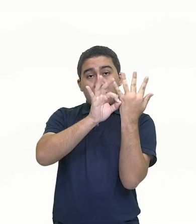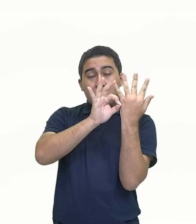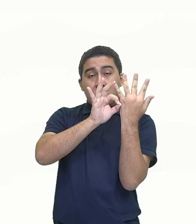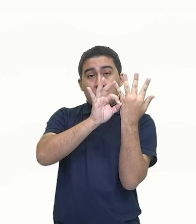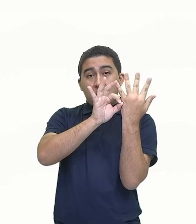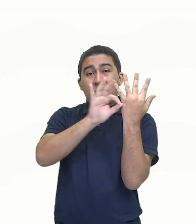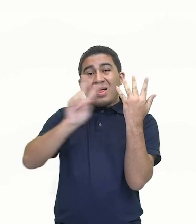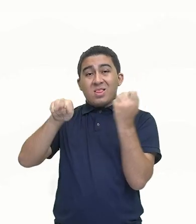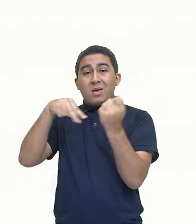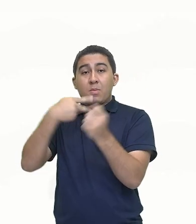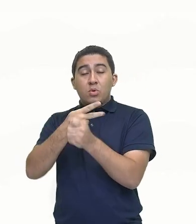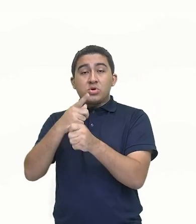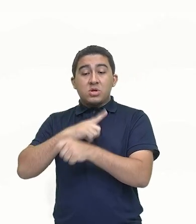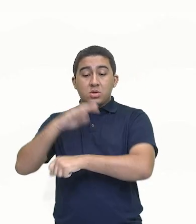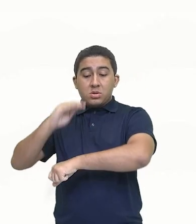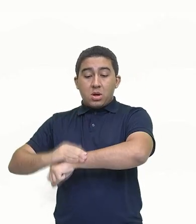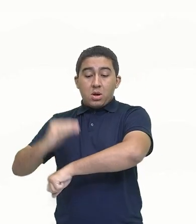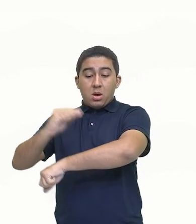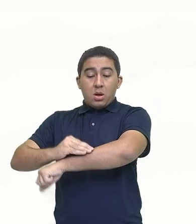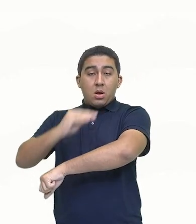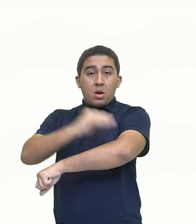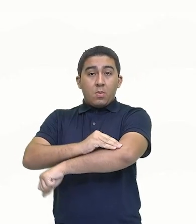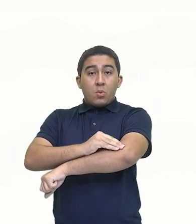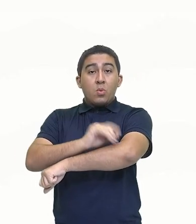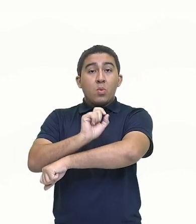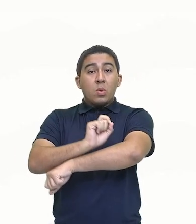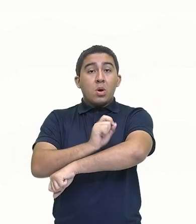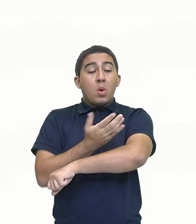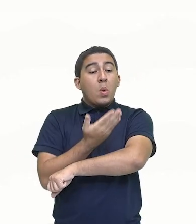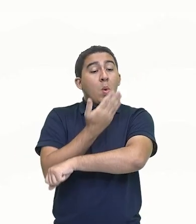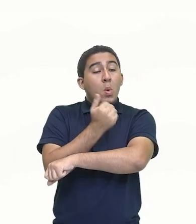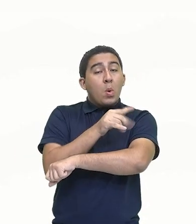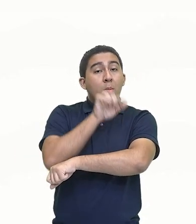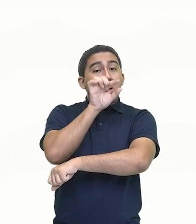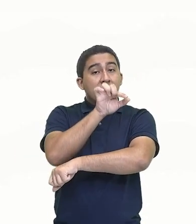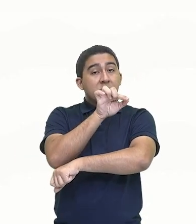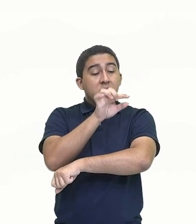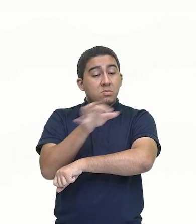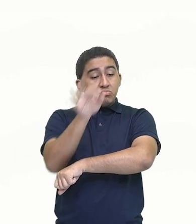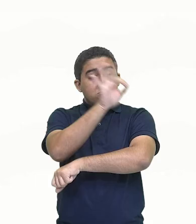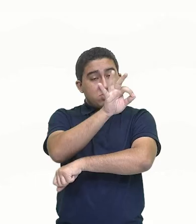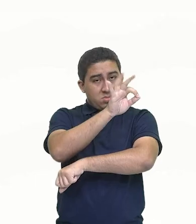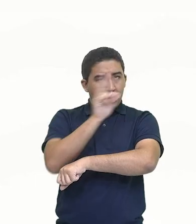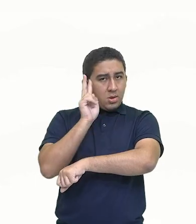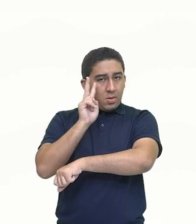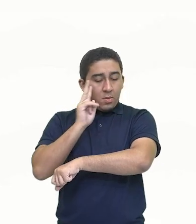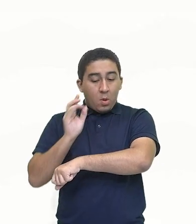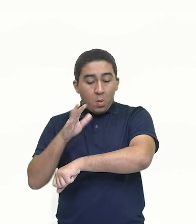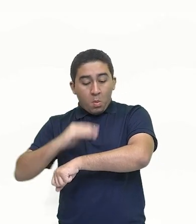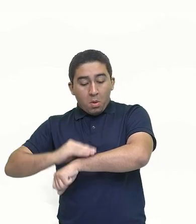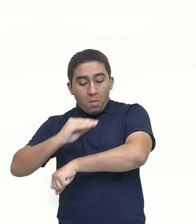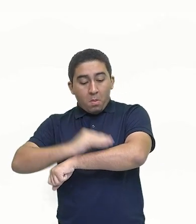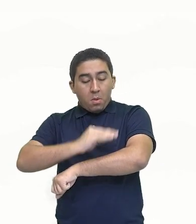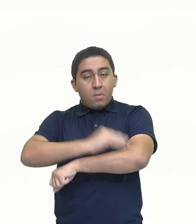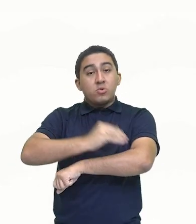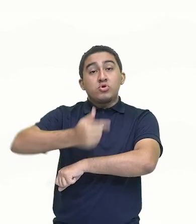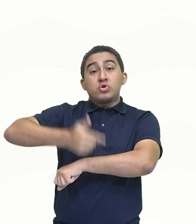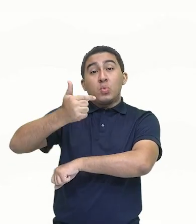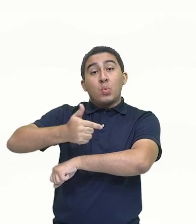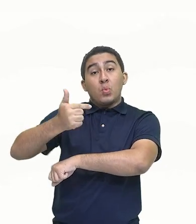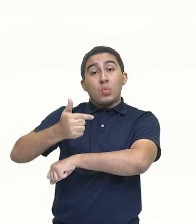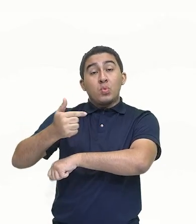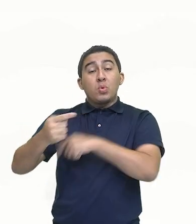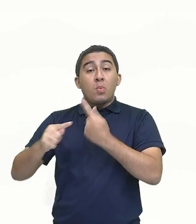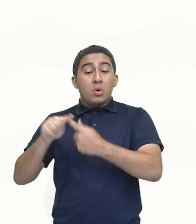está aqui no nível trófico de consumidor secundário. E por que consumidor secundário? Porque ele já